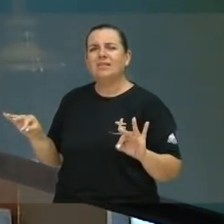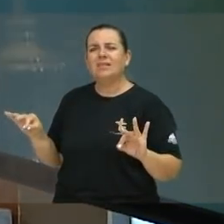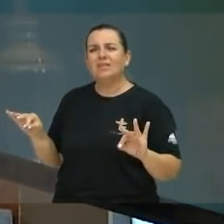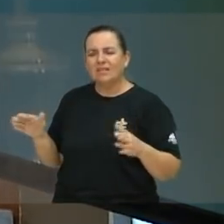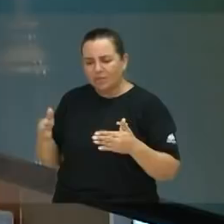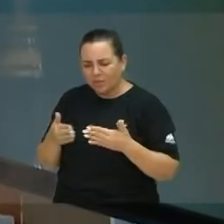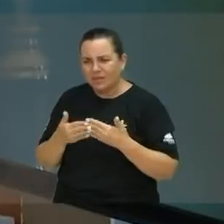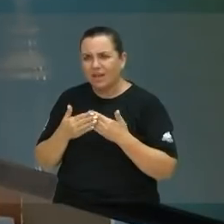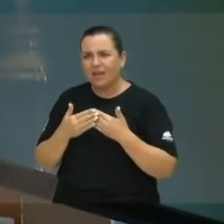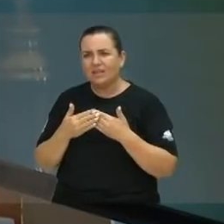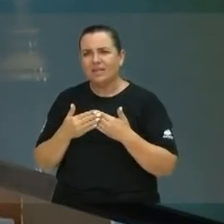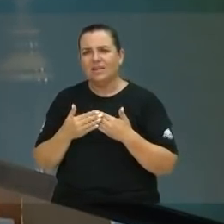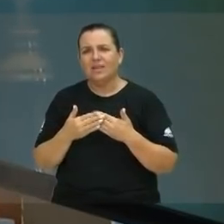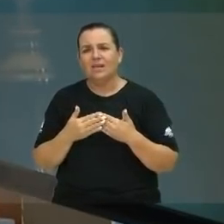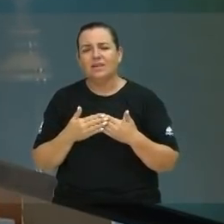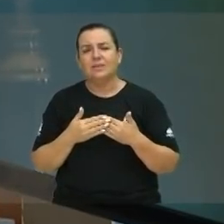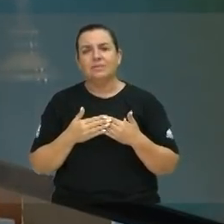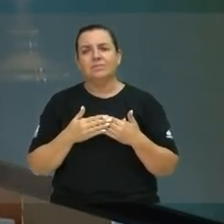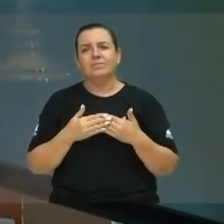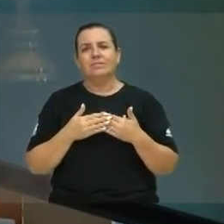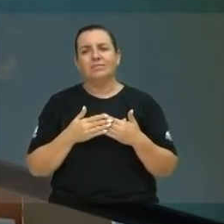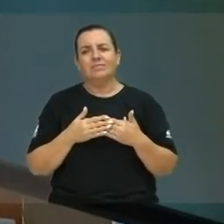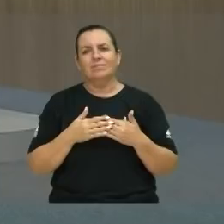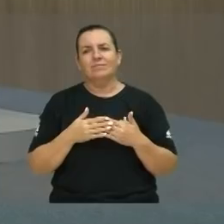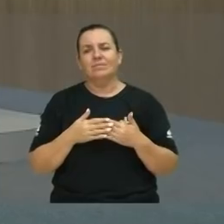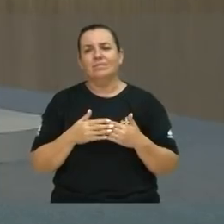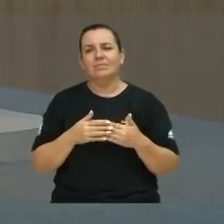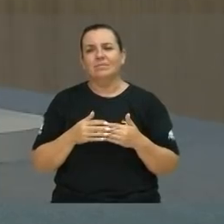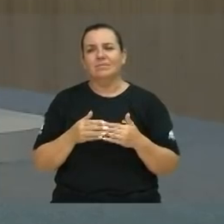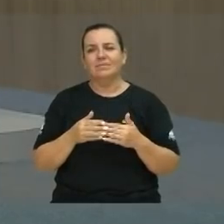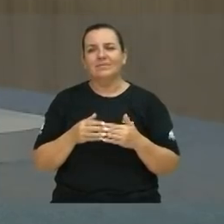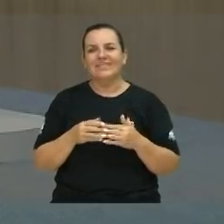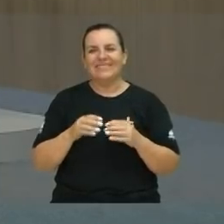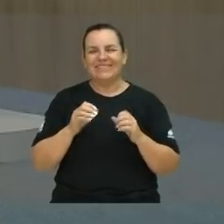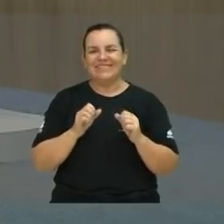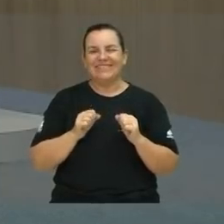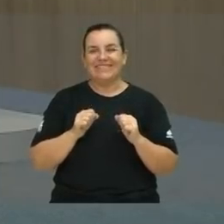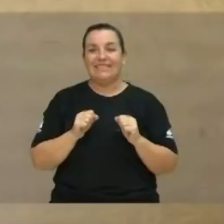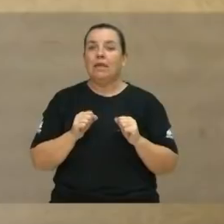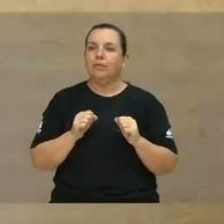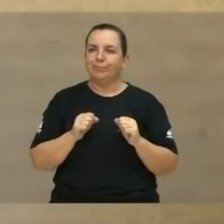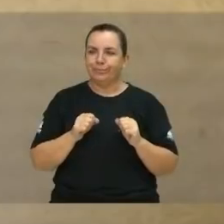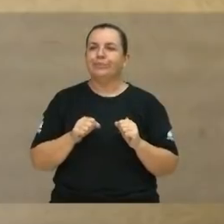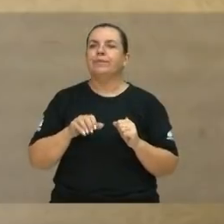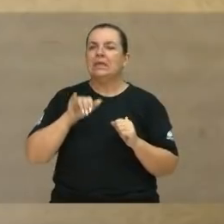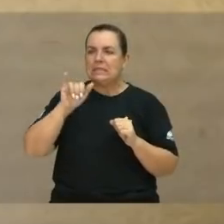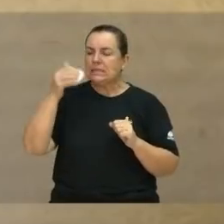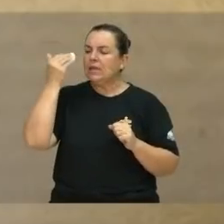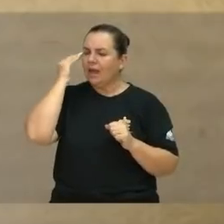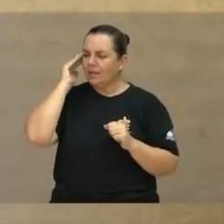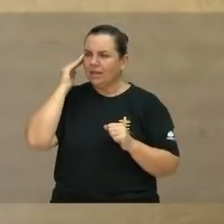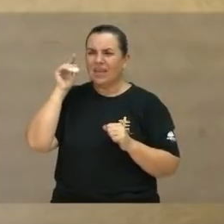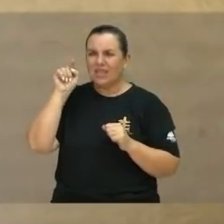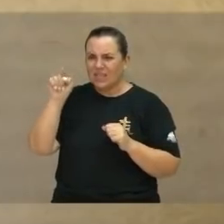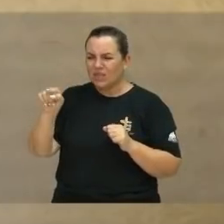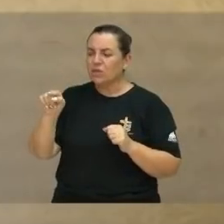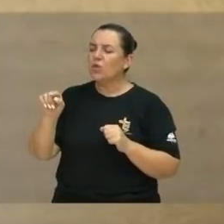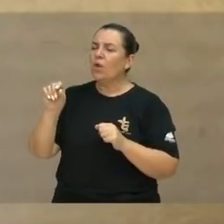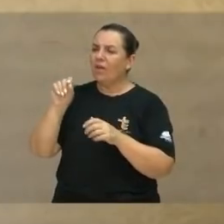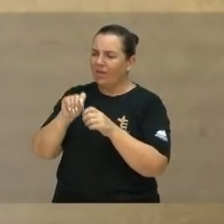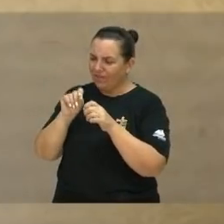por favor que temos chegar até o 30 o meninão você pode ler-se compreender diz isso e o